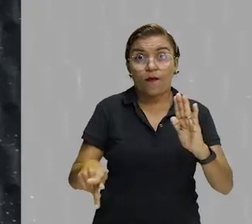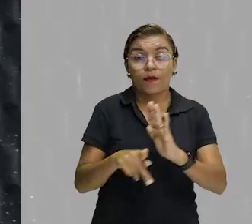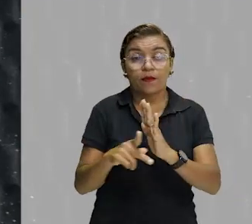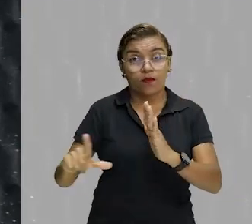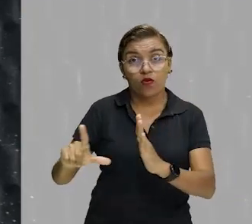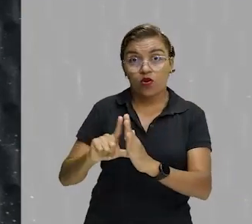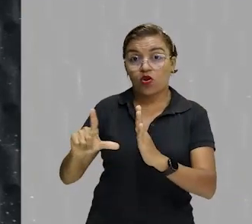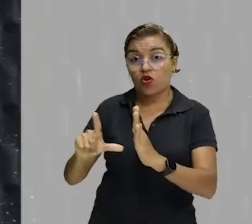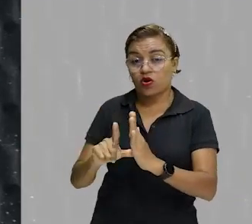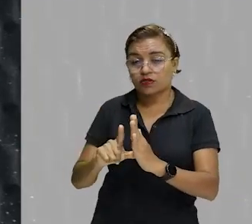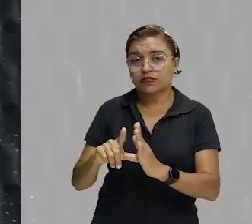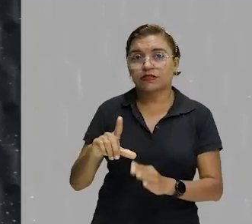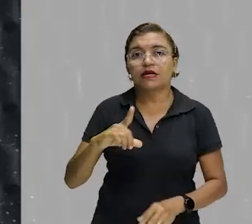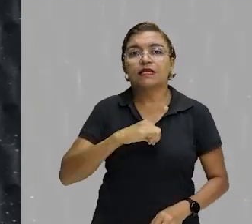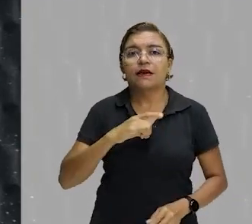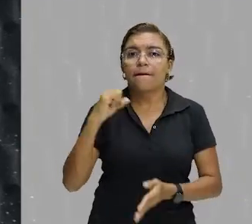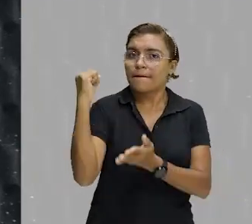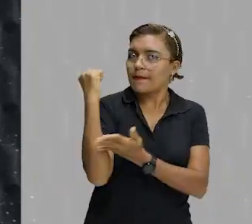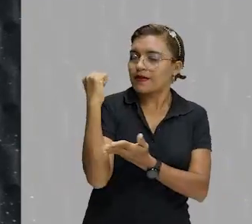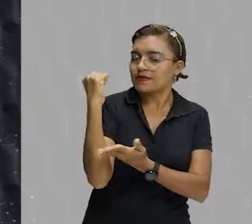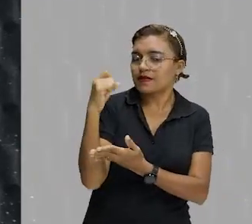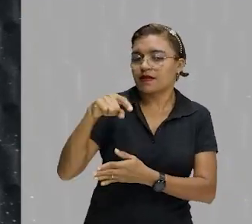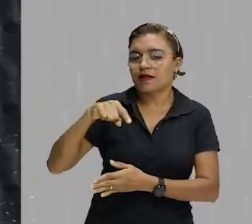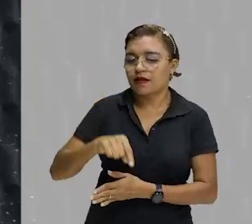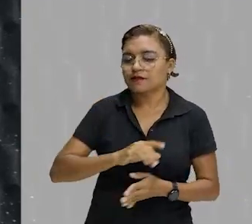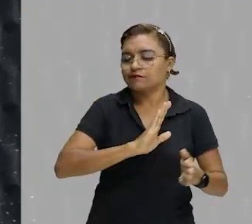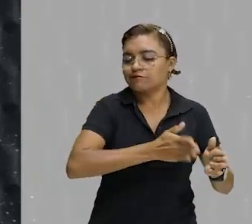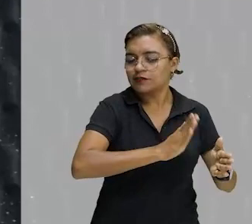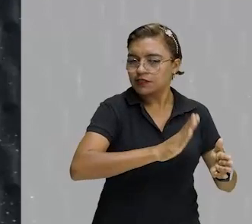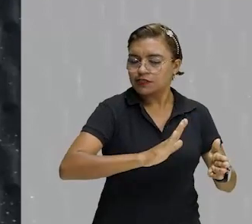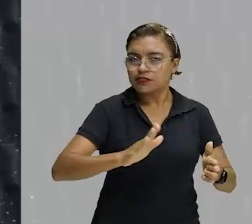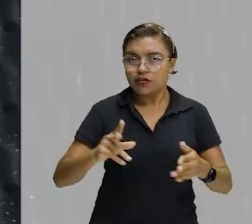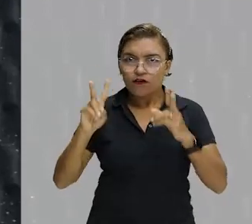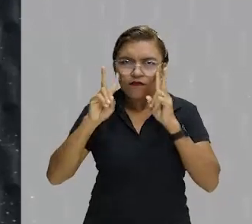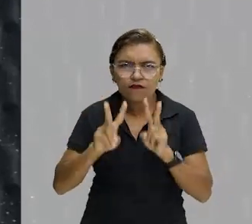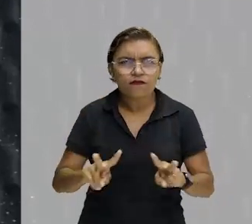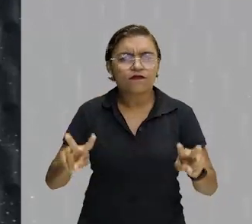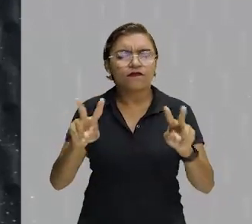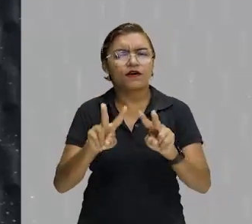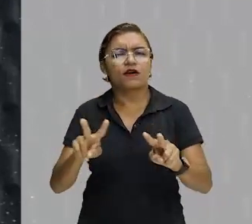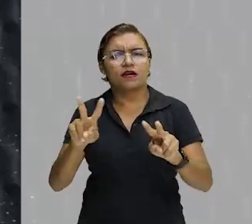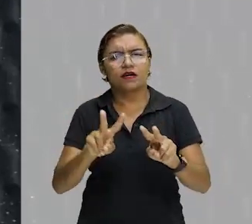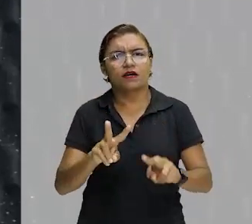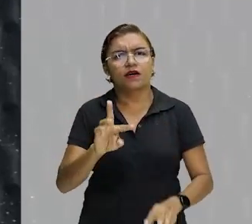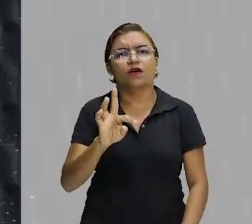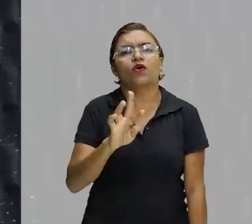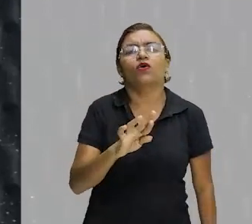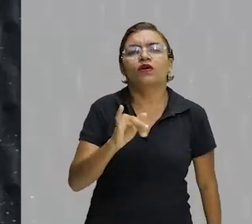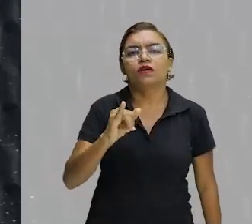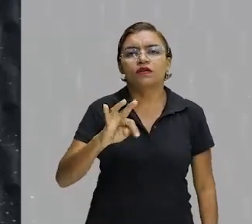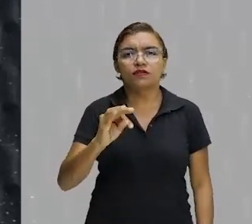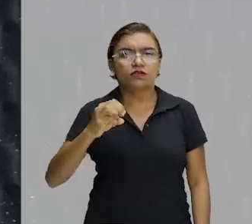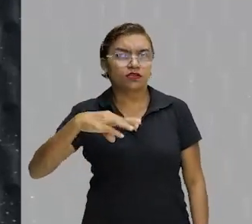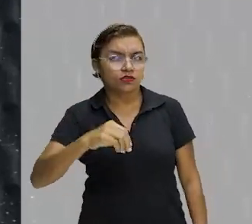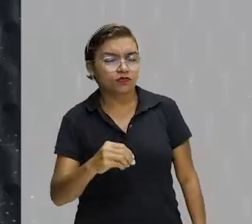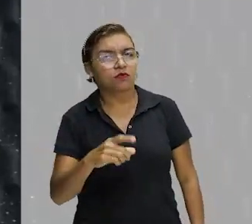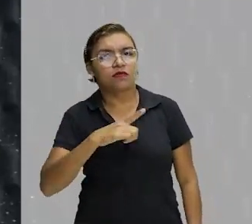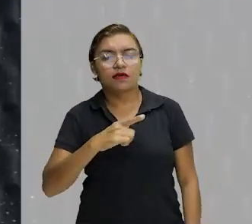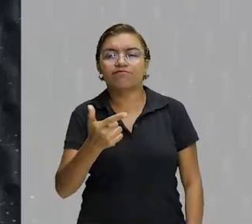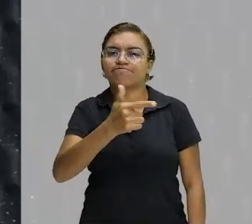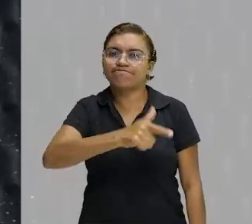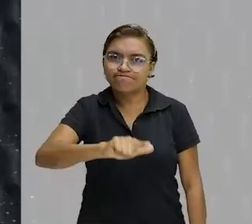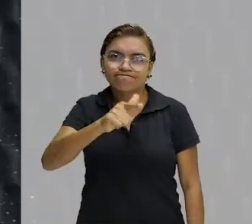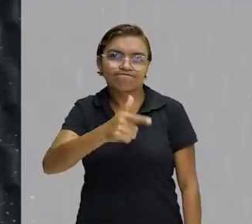própria madeira aparente segue uma sequência onde visualmente você vê o ritmo, ou seja, a repetição, mas também